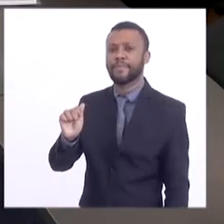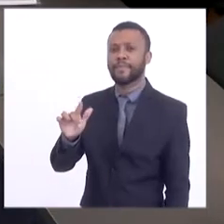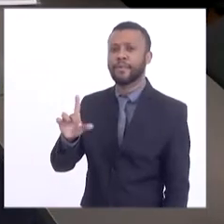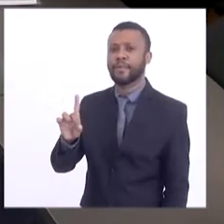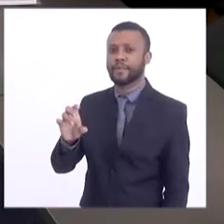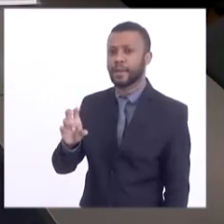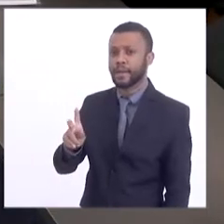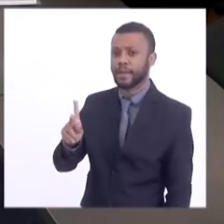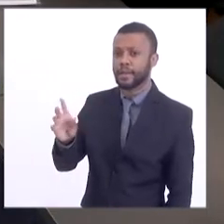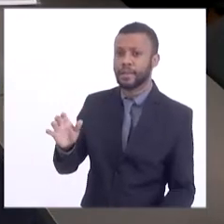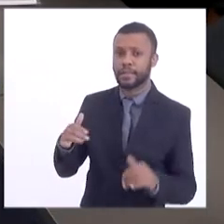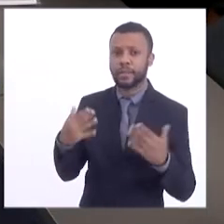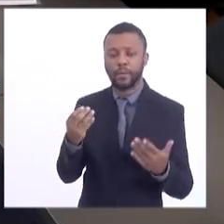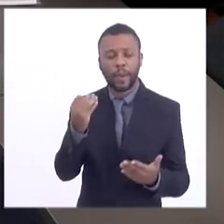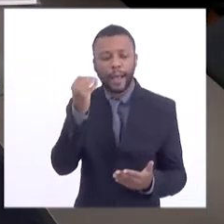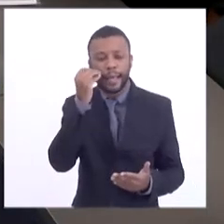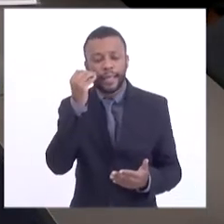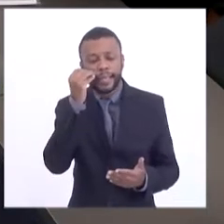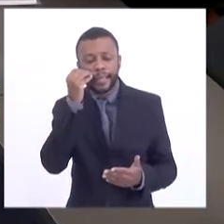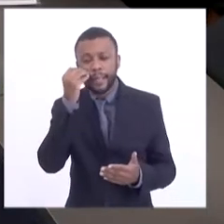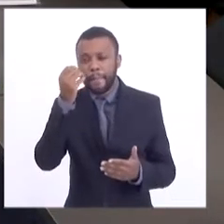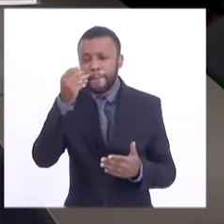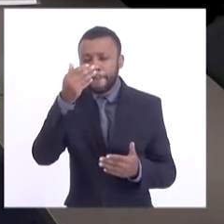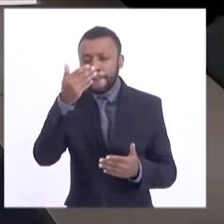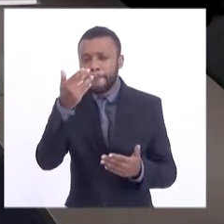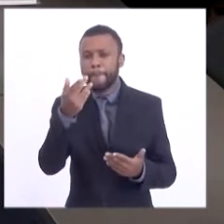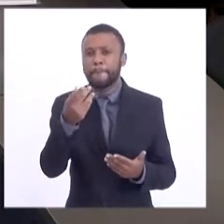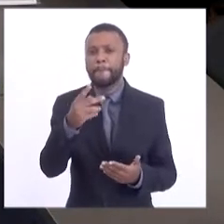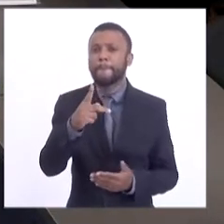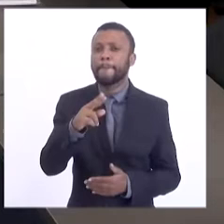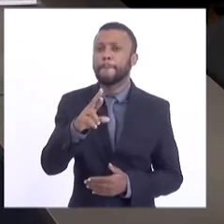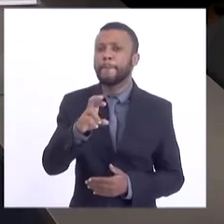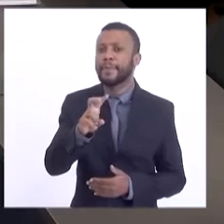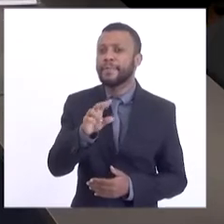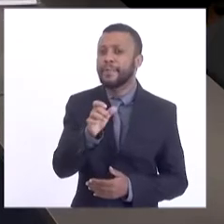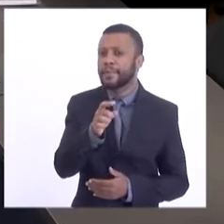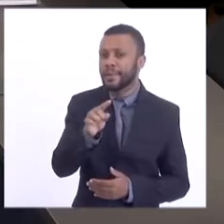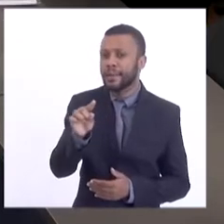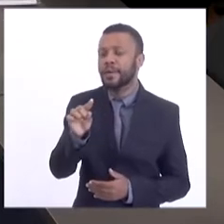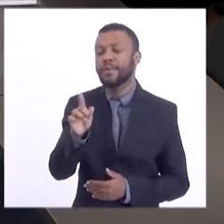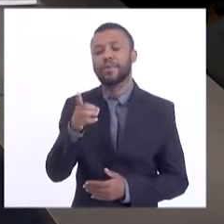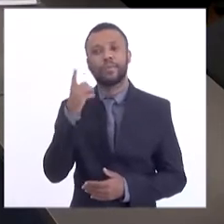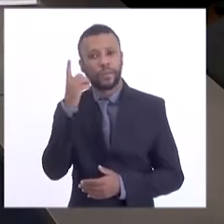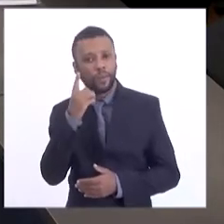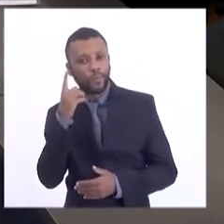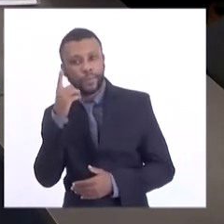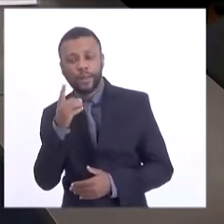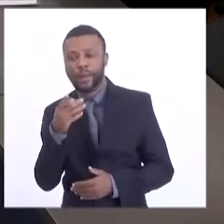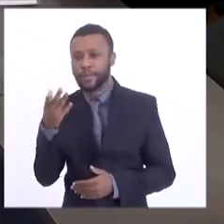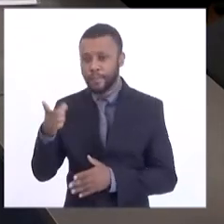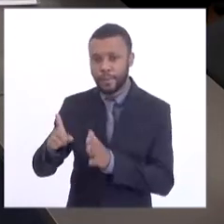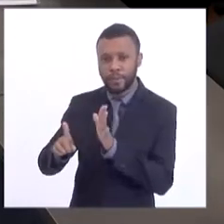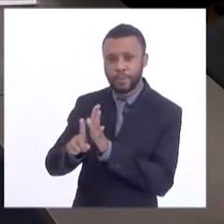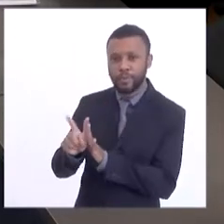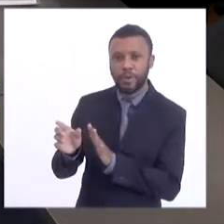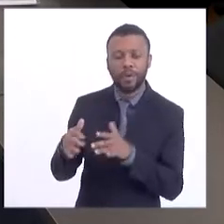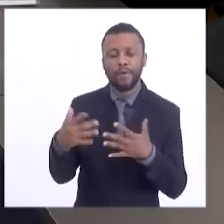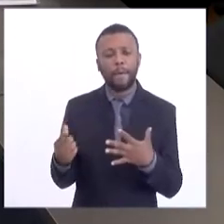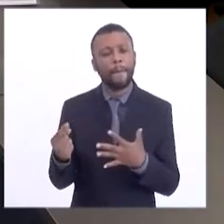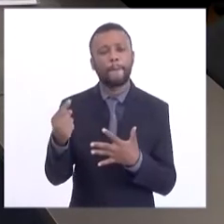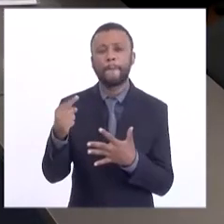e com essa previsão é e o deputado waldeck também perguntou quais foram